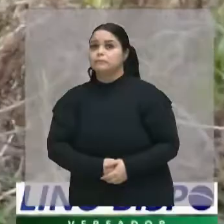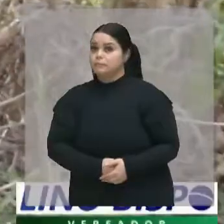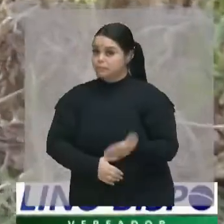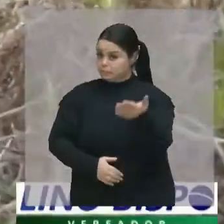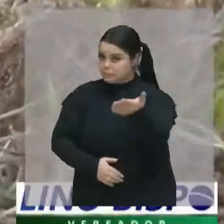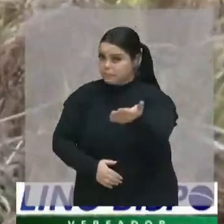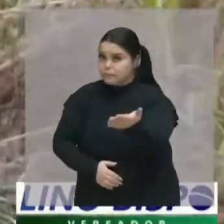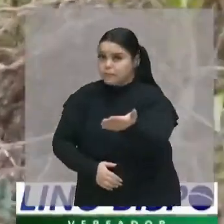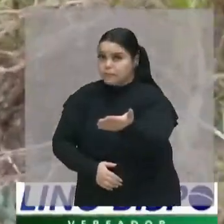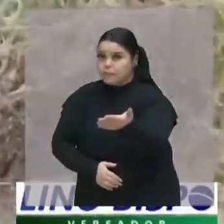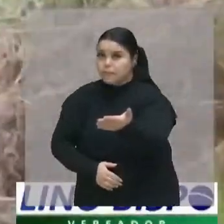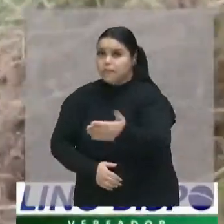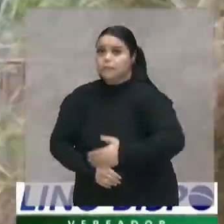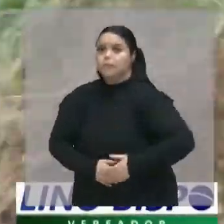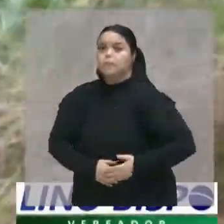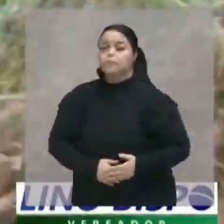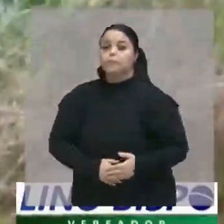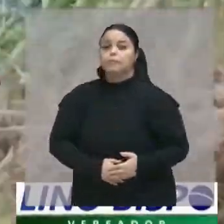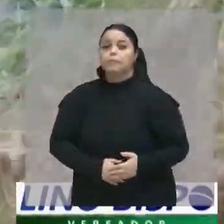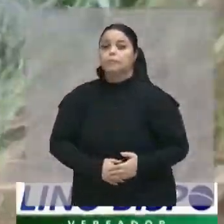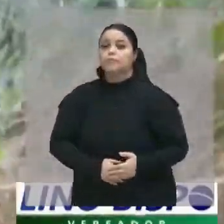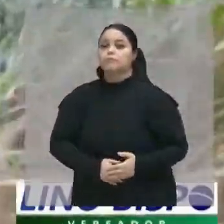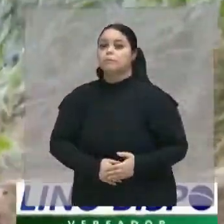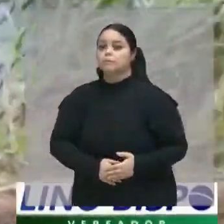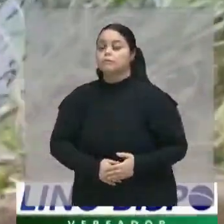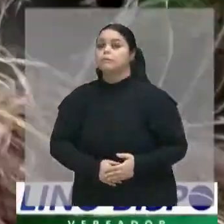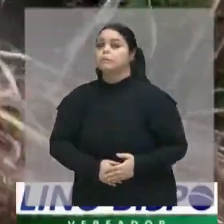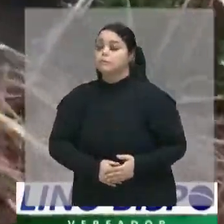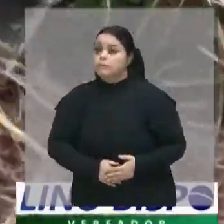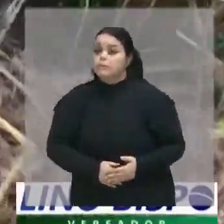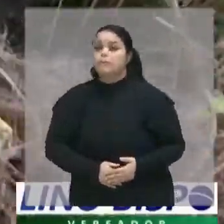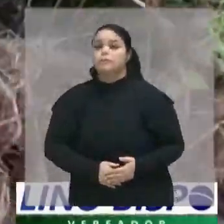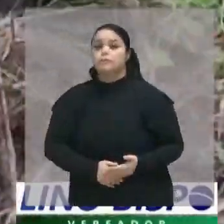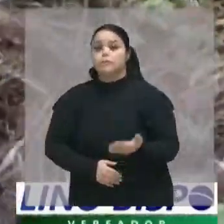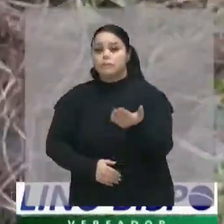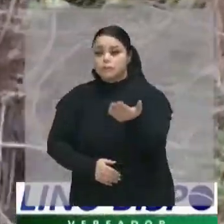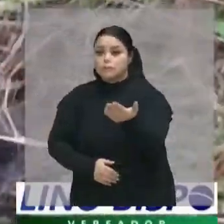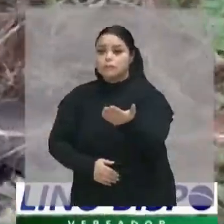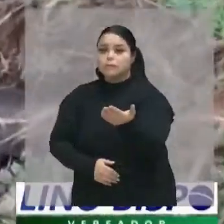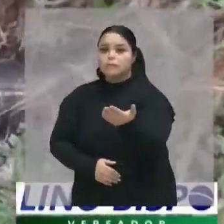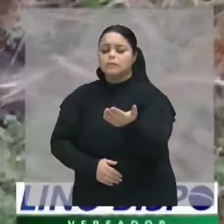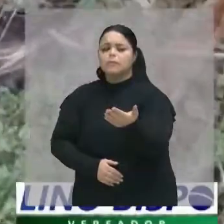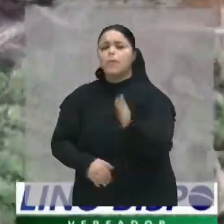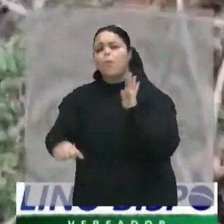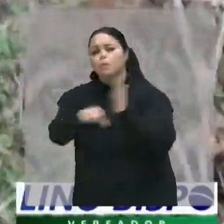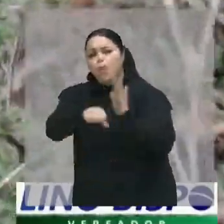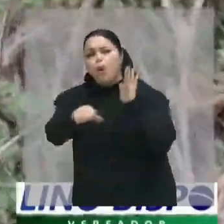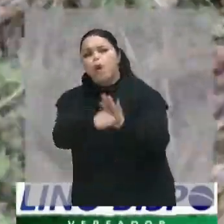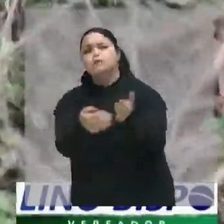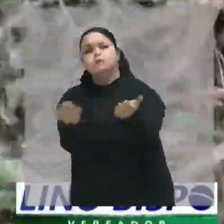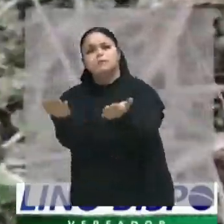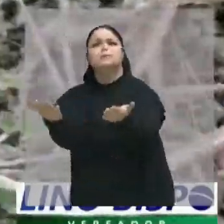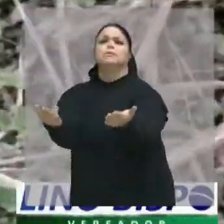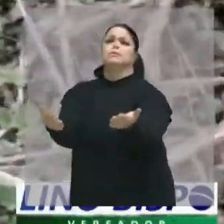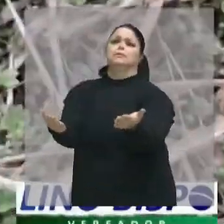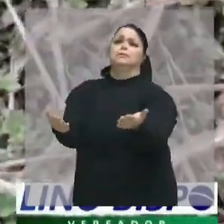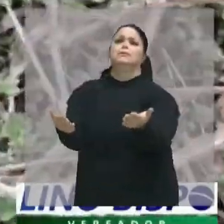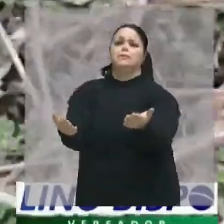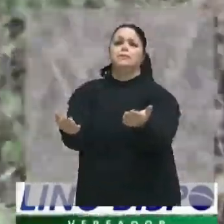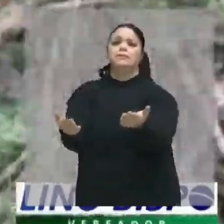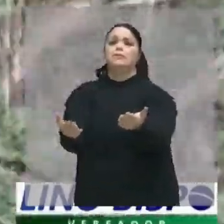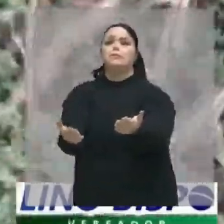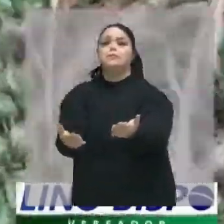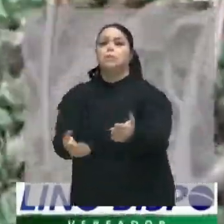Opa! Deu certo, graças a Deus. Aqui, olha, mais um crime ambiental, tá? E esse